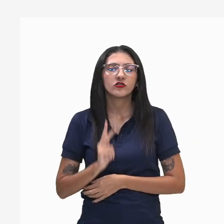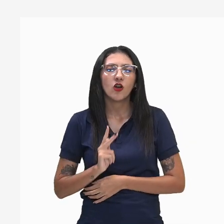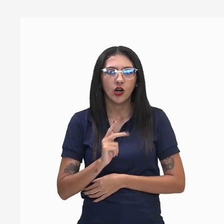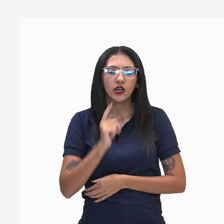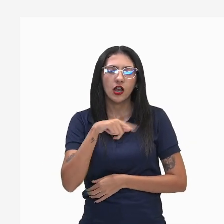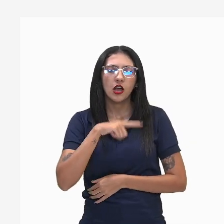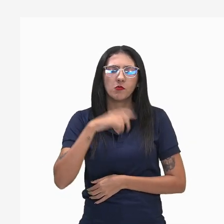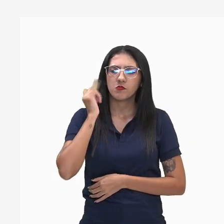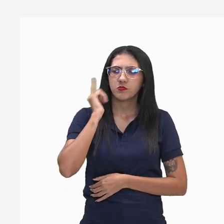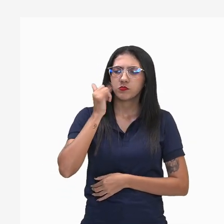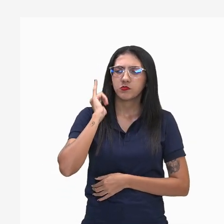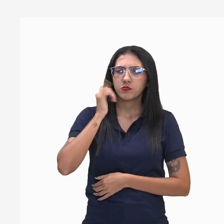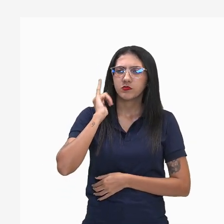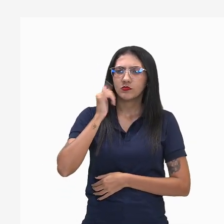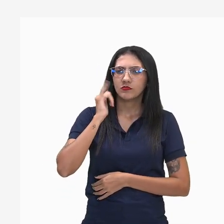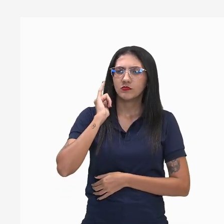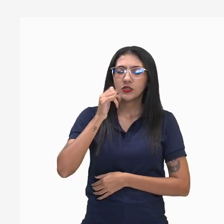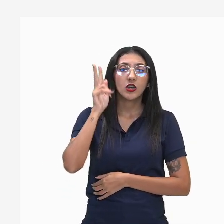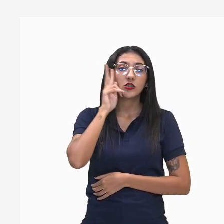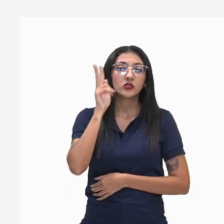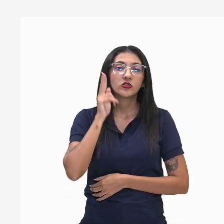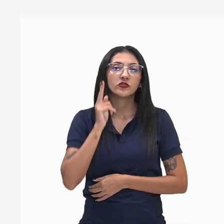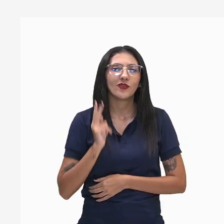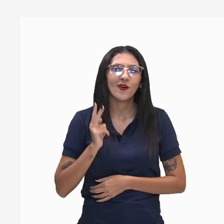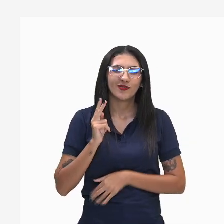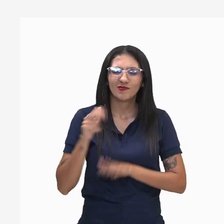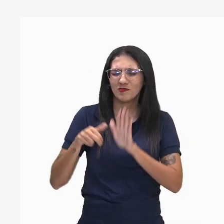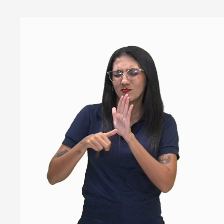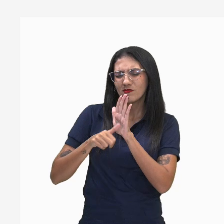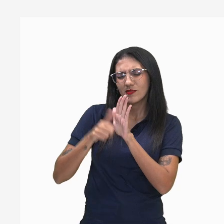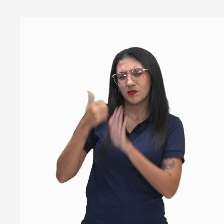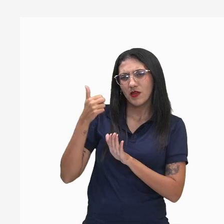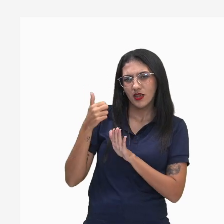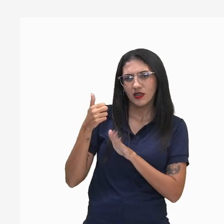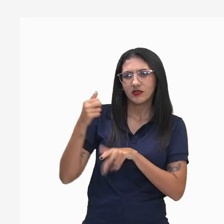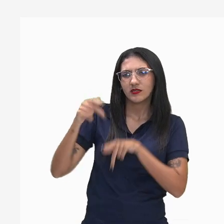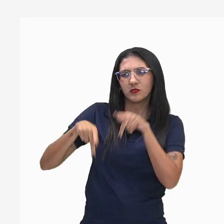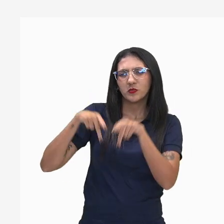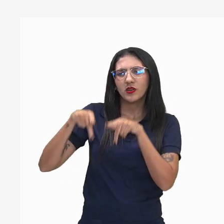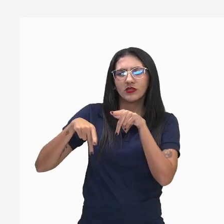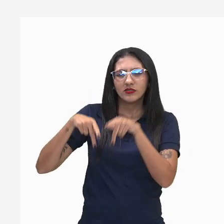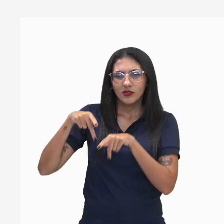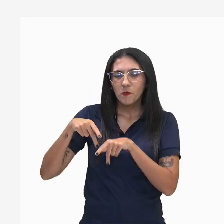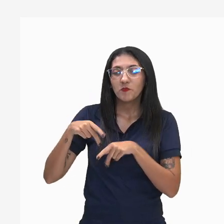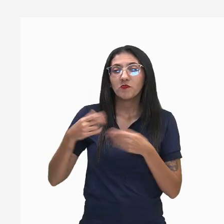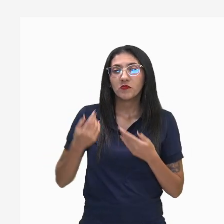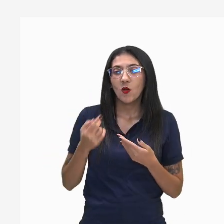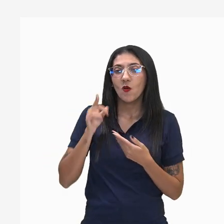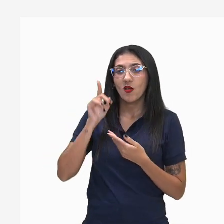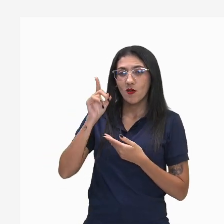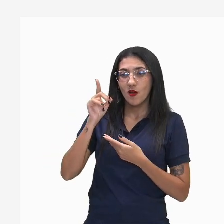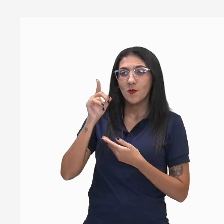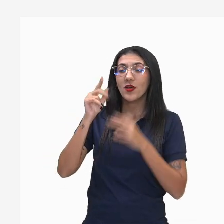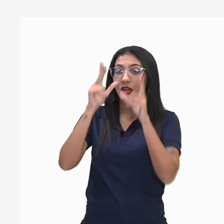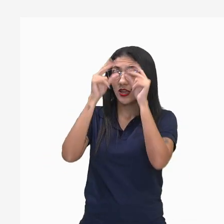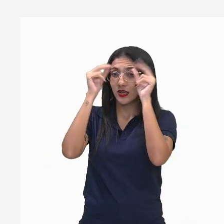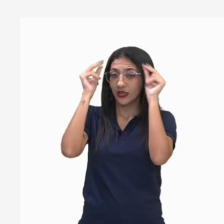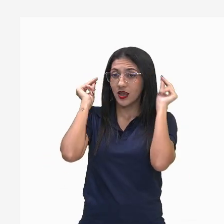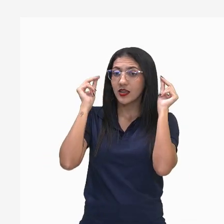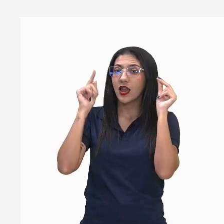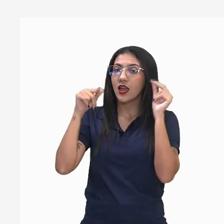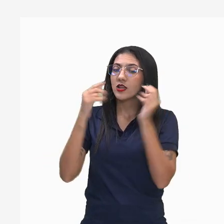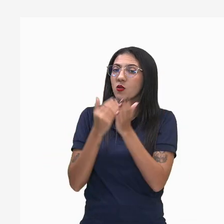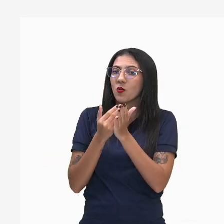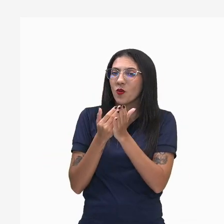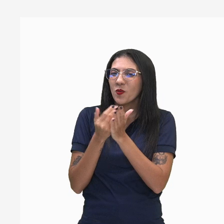narram a crença dos primeiros gregos, que eram de tradição oral. Então a Grécia ela faz essa passagem de ser uma cultura